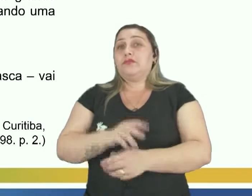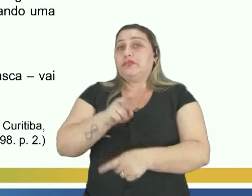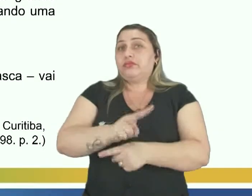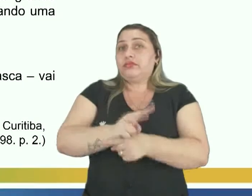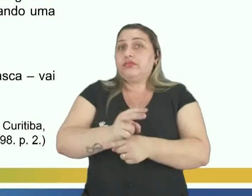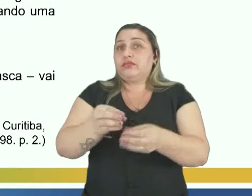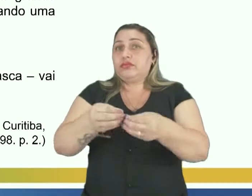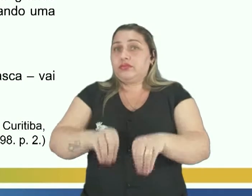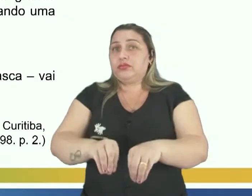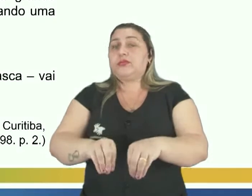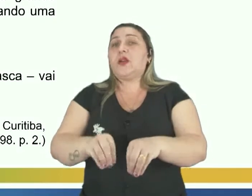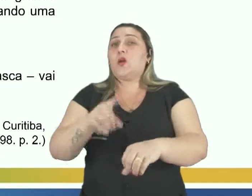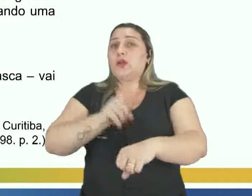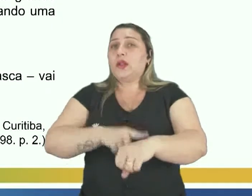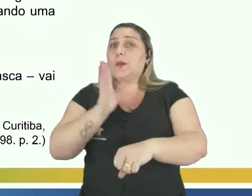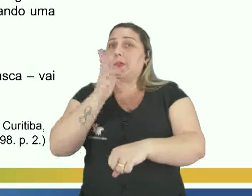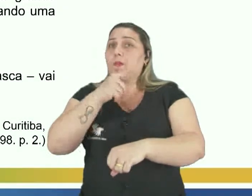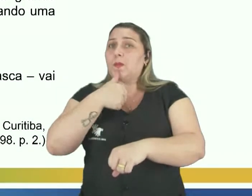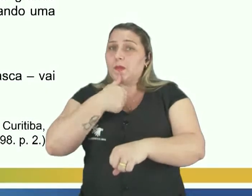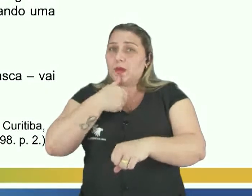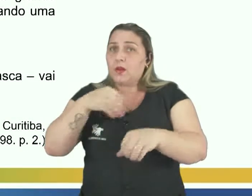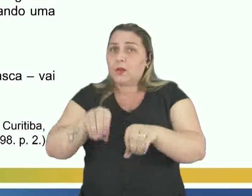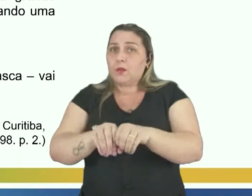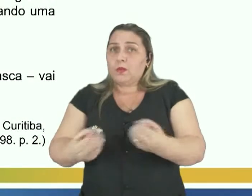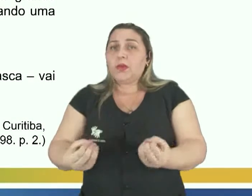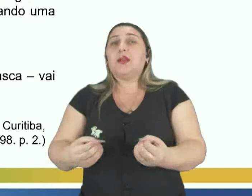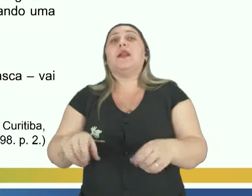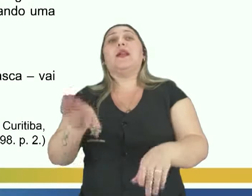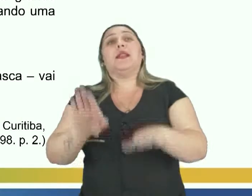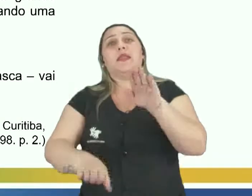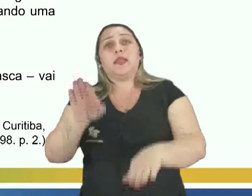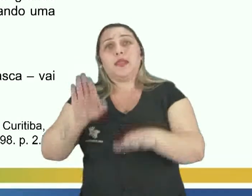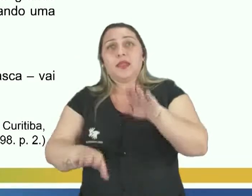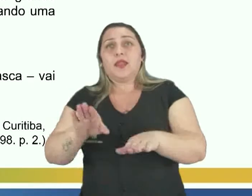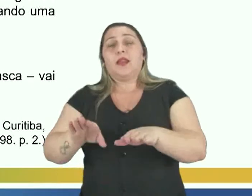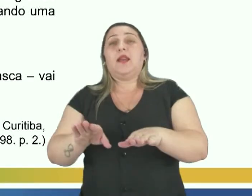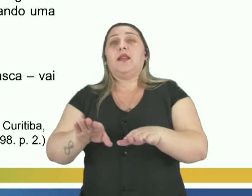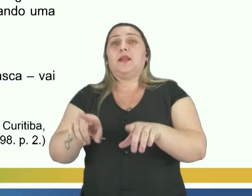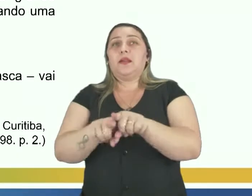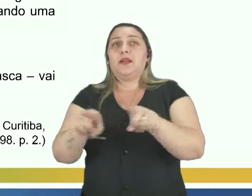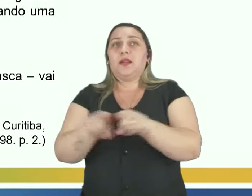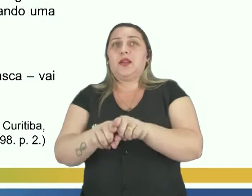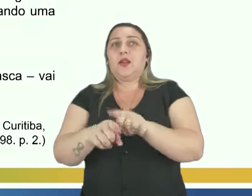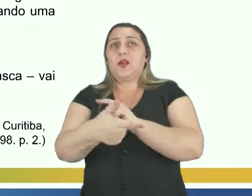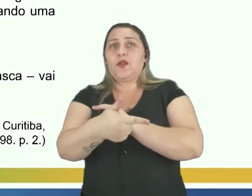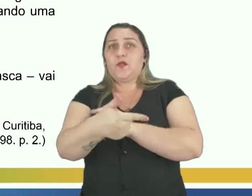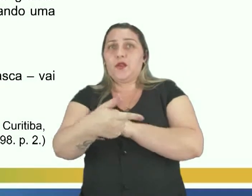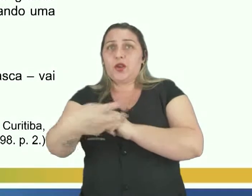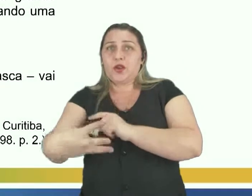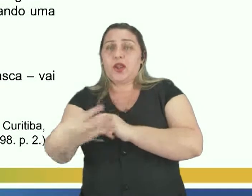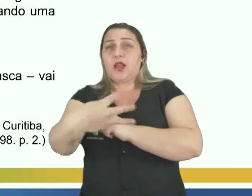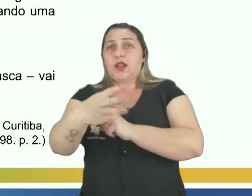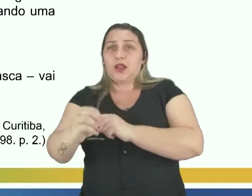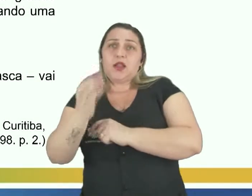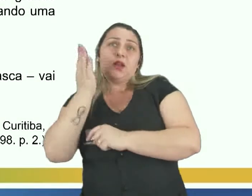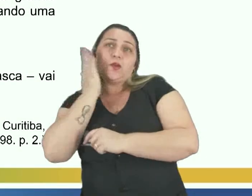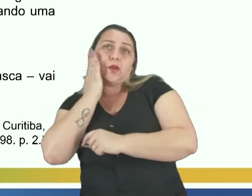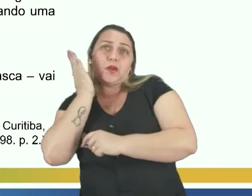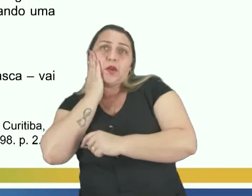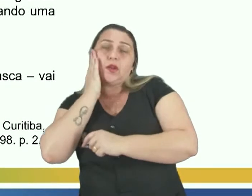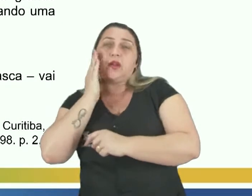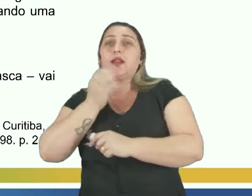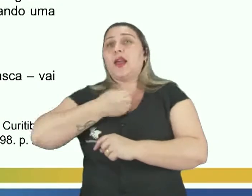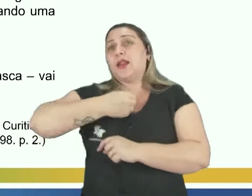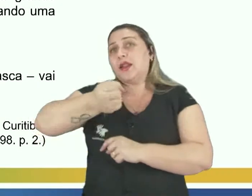dos ovos, tempo que eles demoram para sair da casca, vai depender da espécie, mas geralmente é de 23 a 30 dias. Isso aqui é uma parte